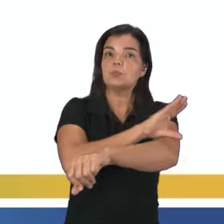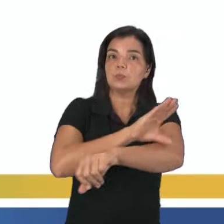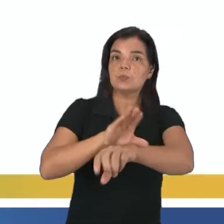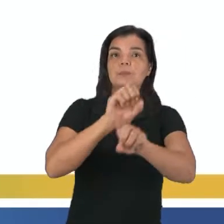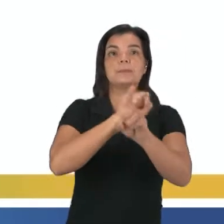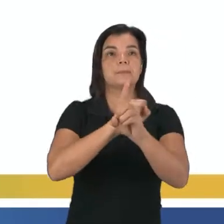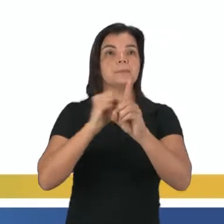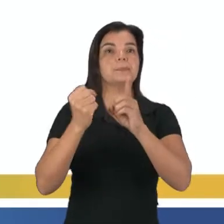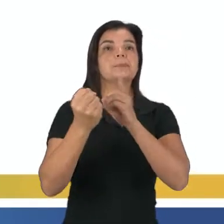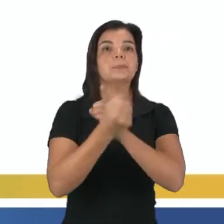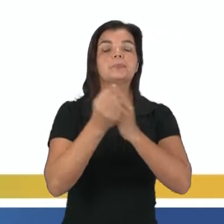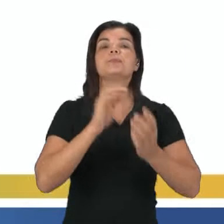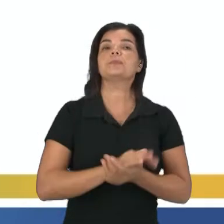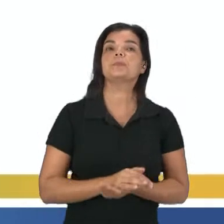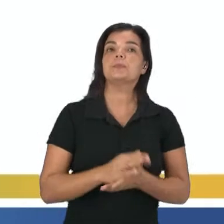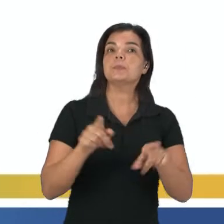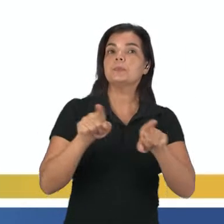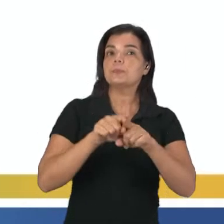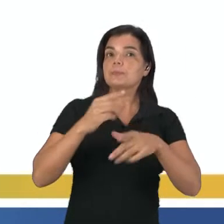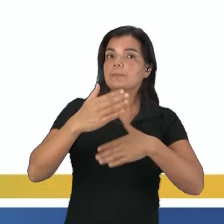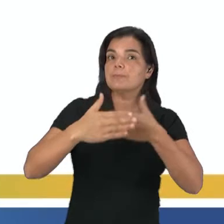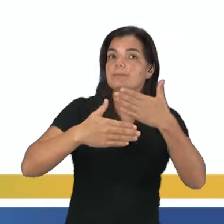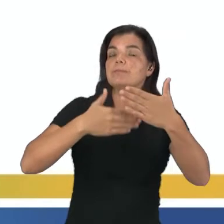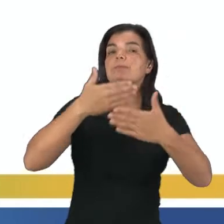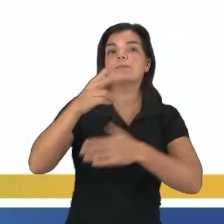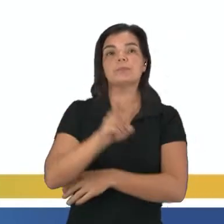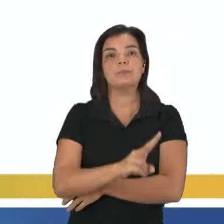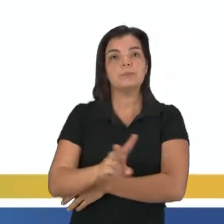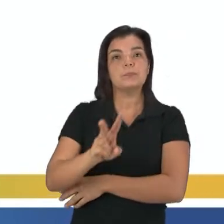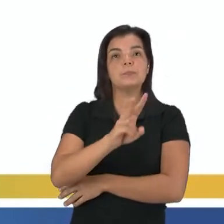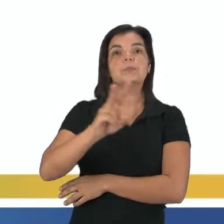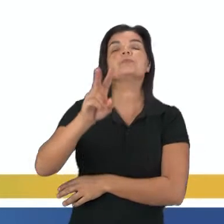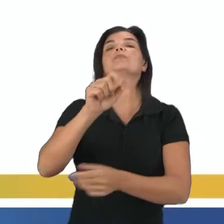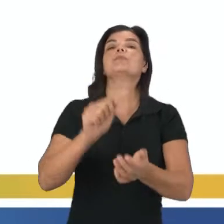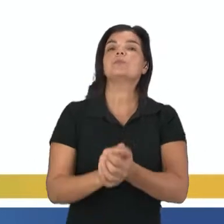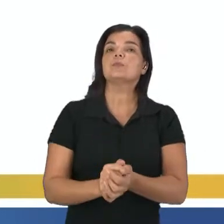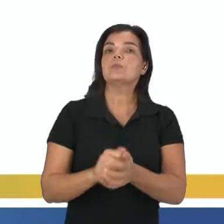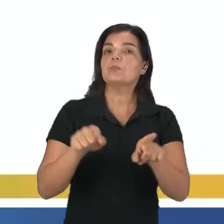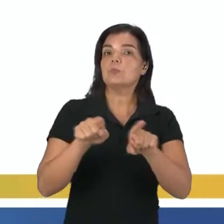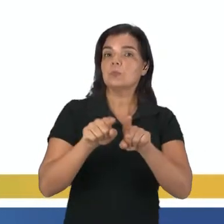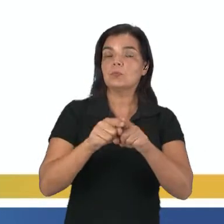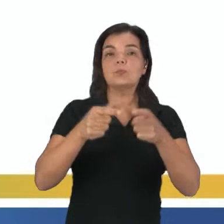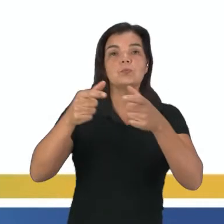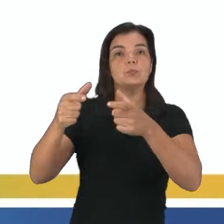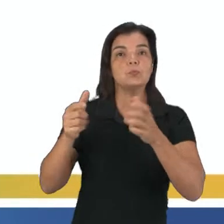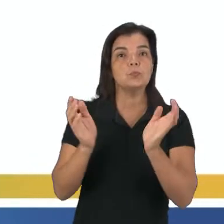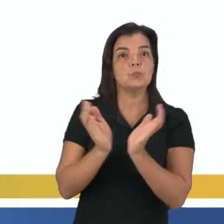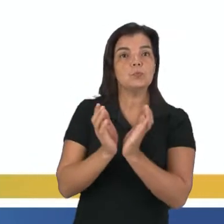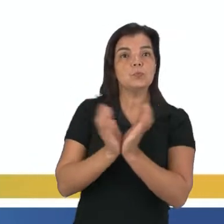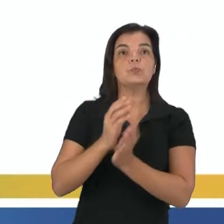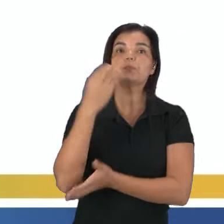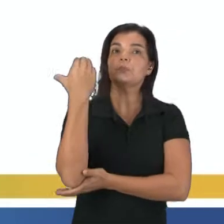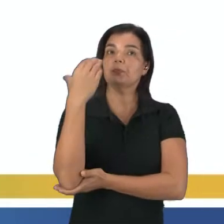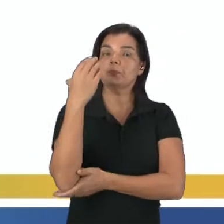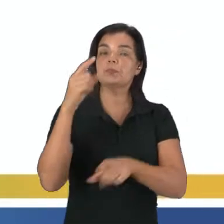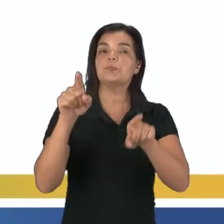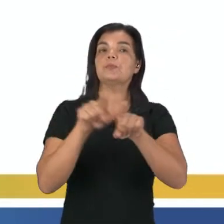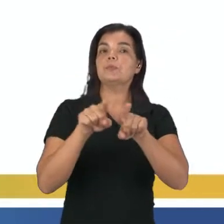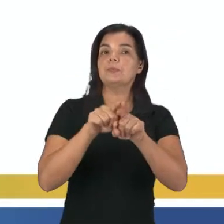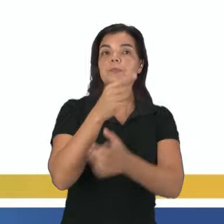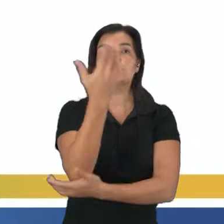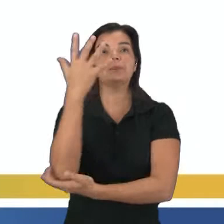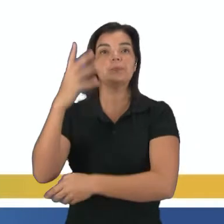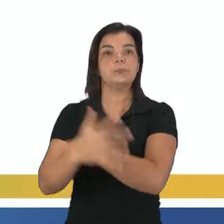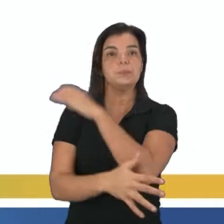e a sociedade, com uma concomitante e crescente valorização da racionalidade, da ciência e da